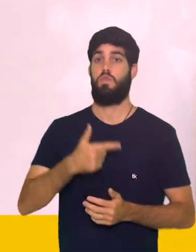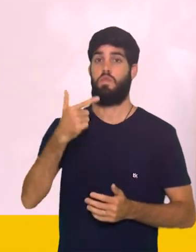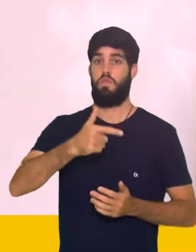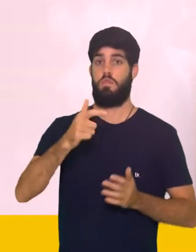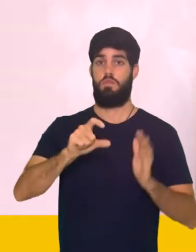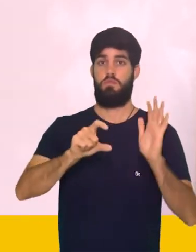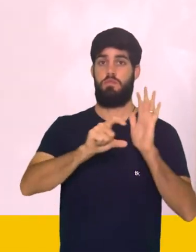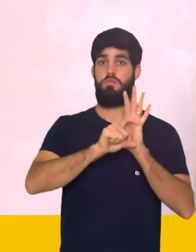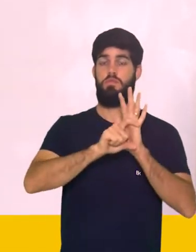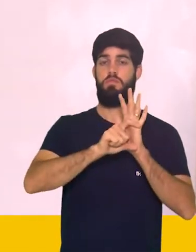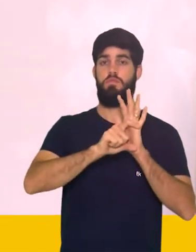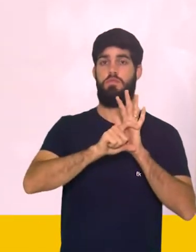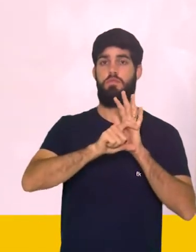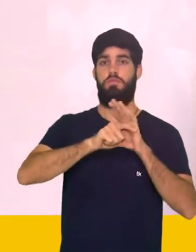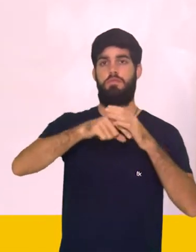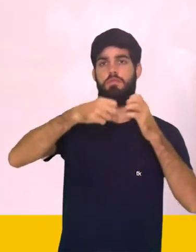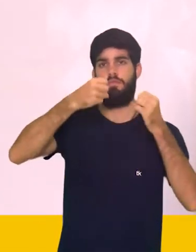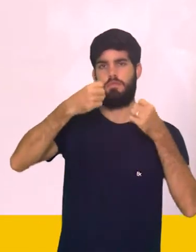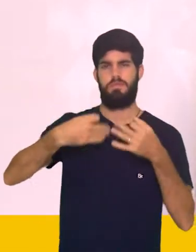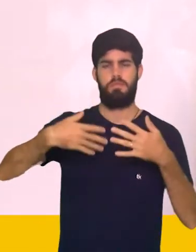vai justificar